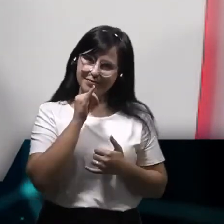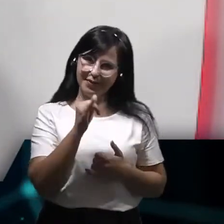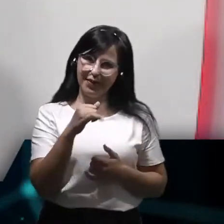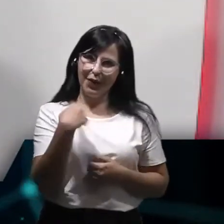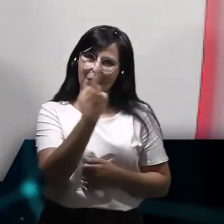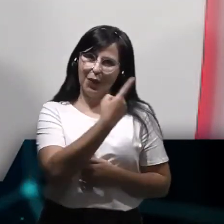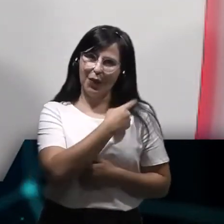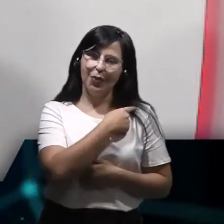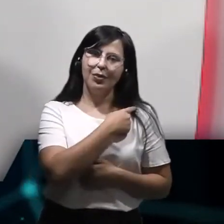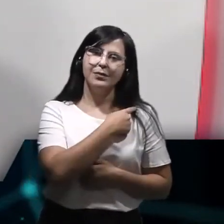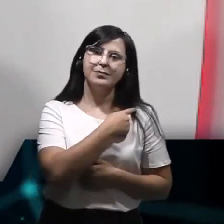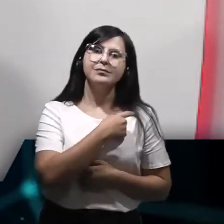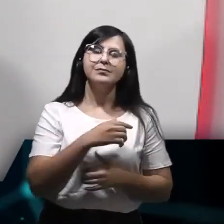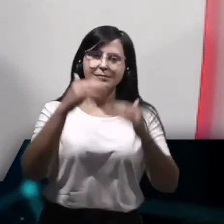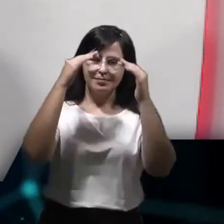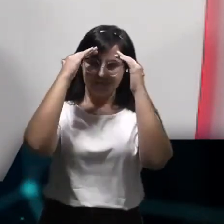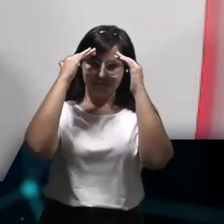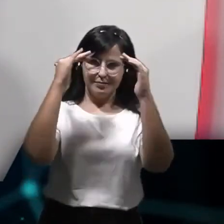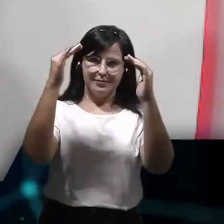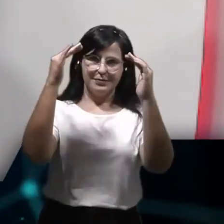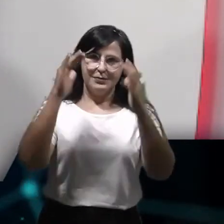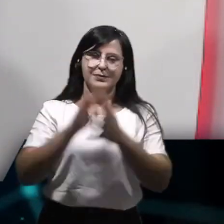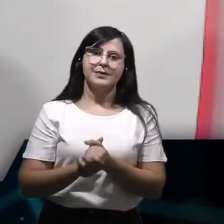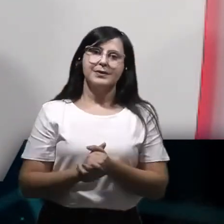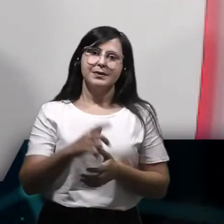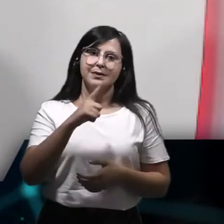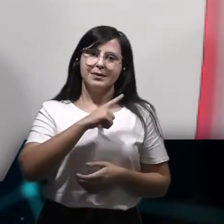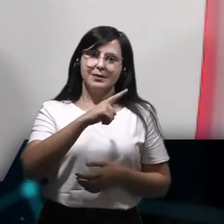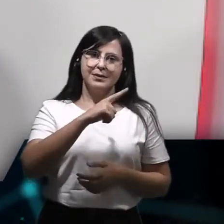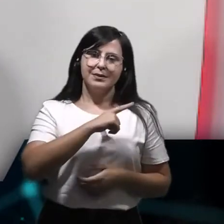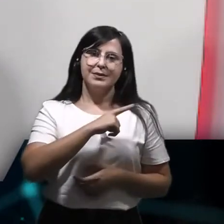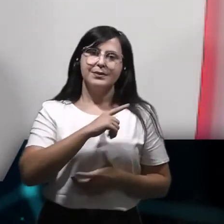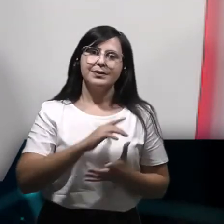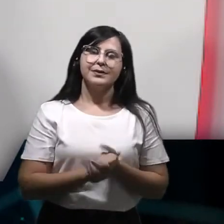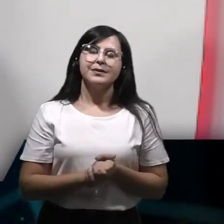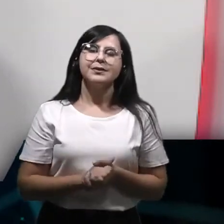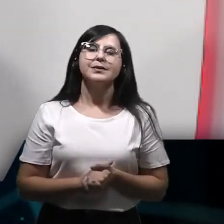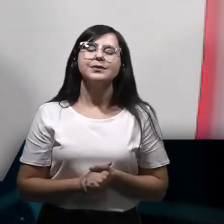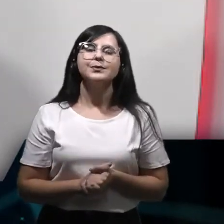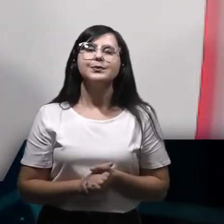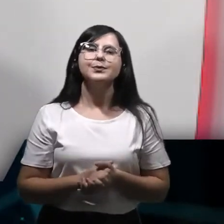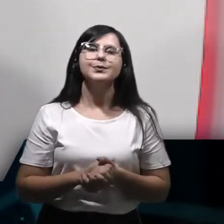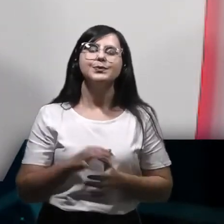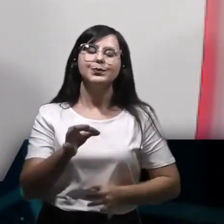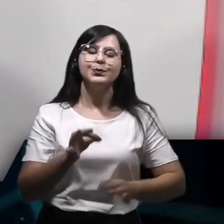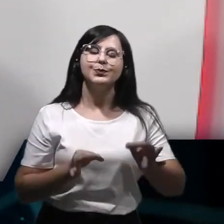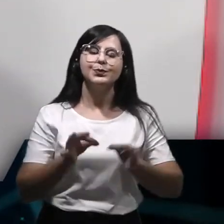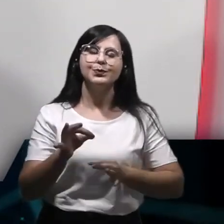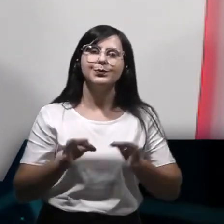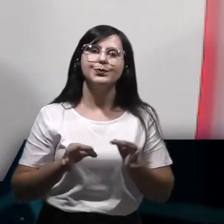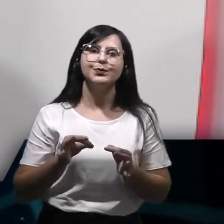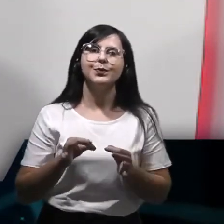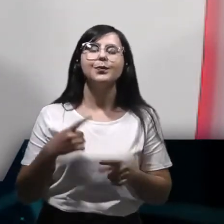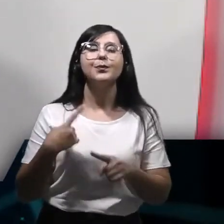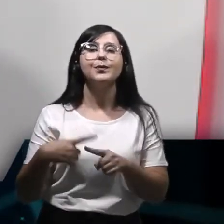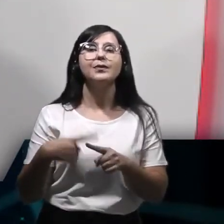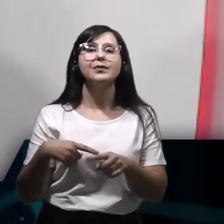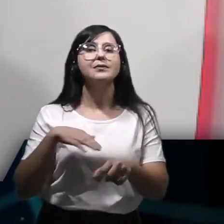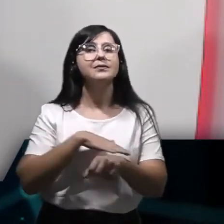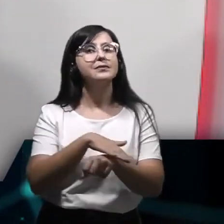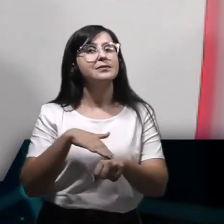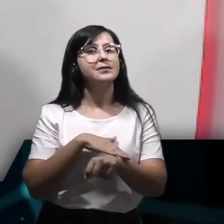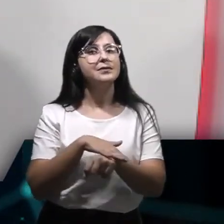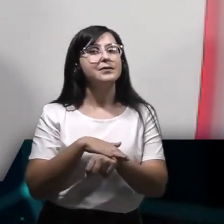com a classe dos professores. O nosso plano de governo foi feito justamente conversando com a classe, porque isso